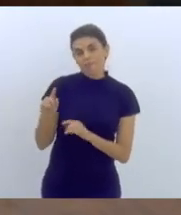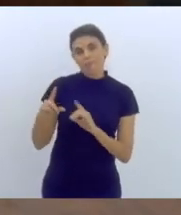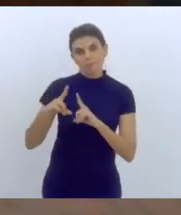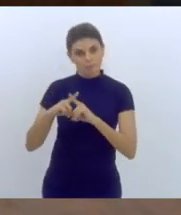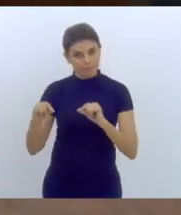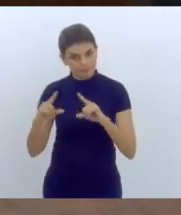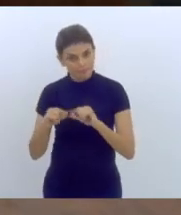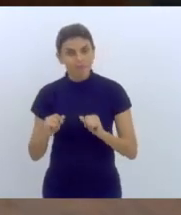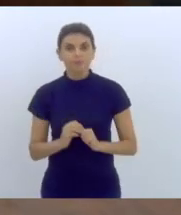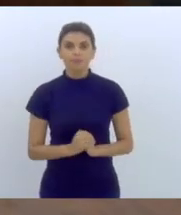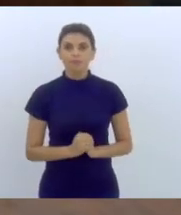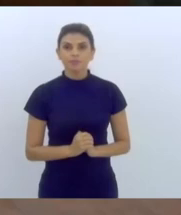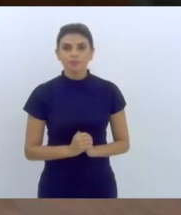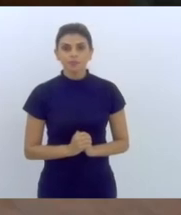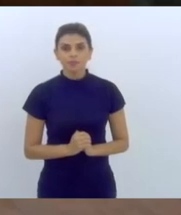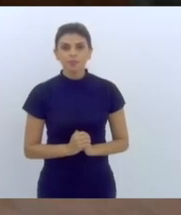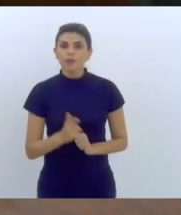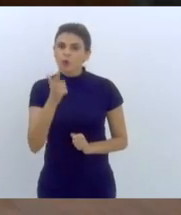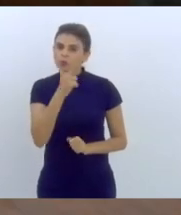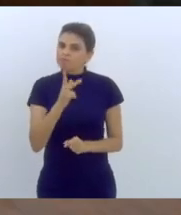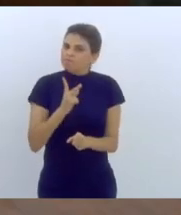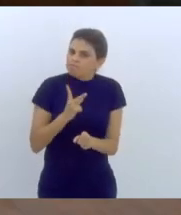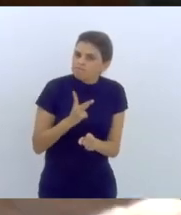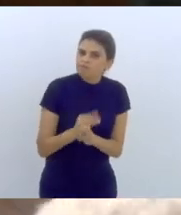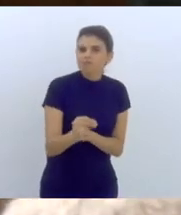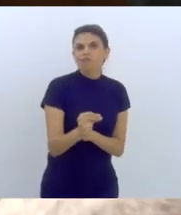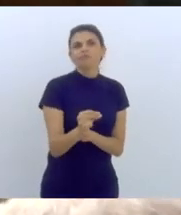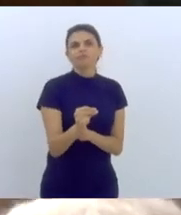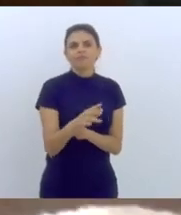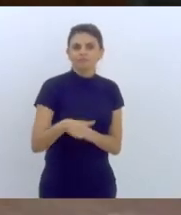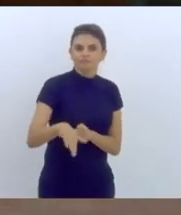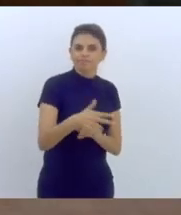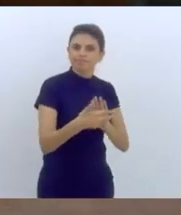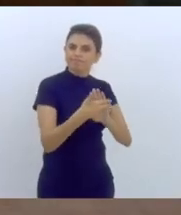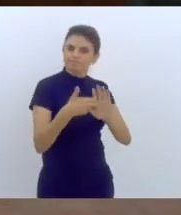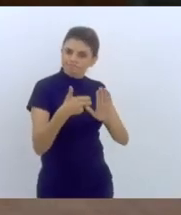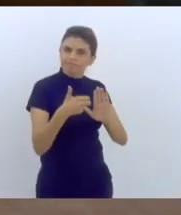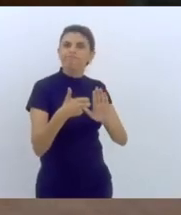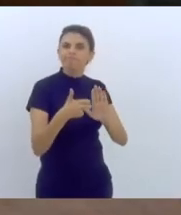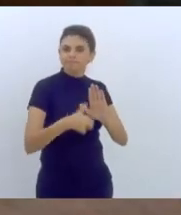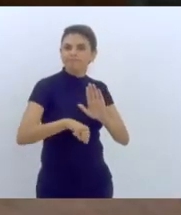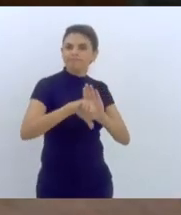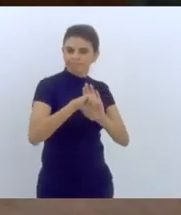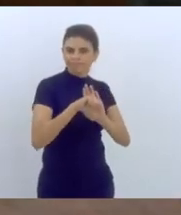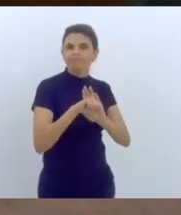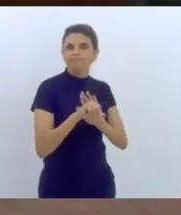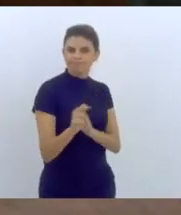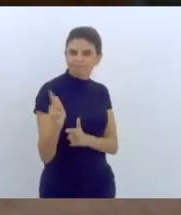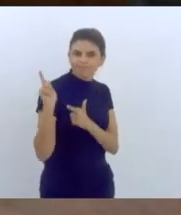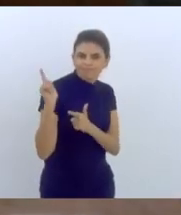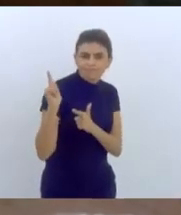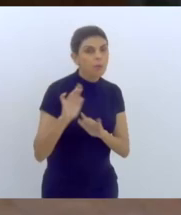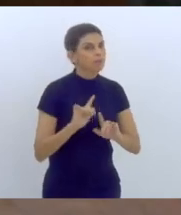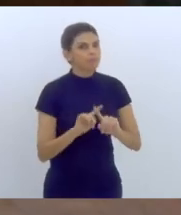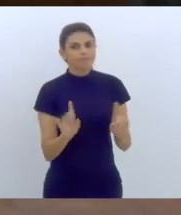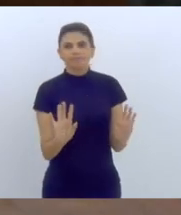a combater esses criminosos Mas não!